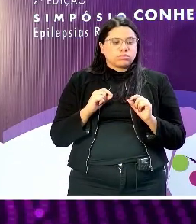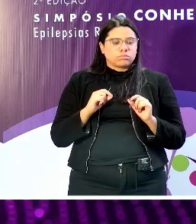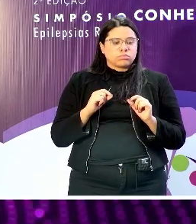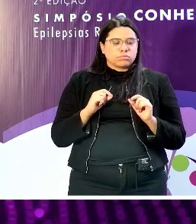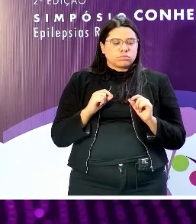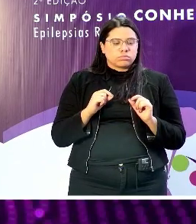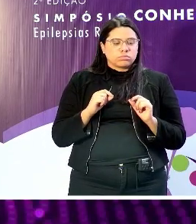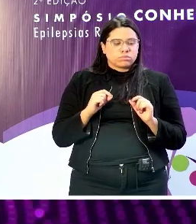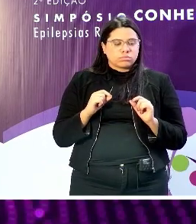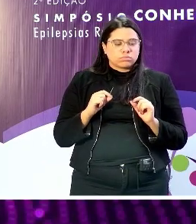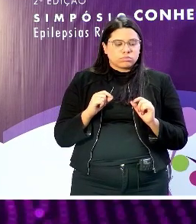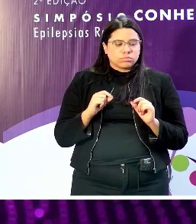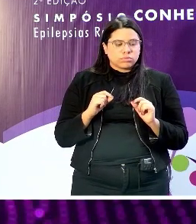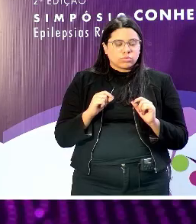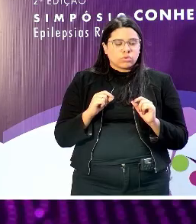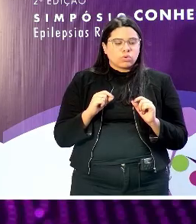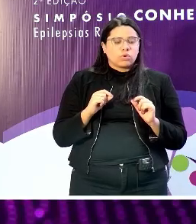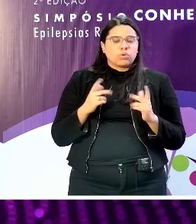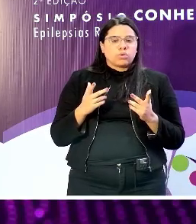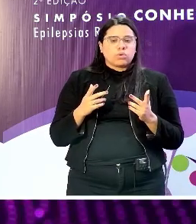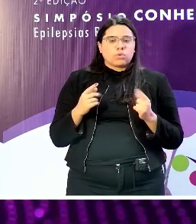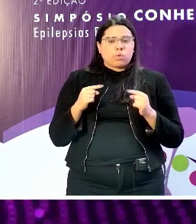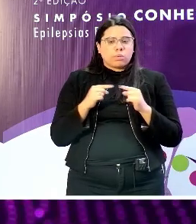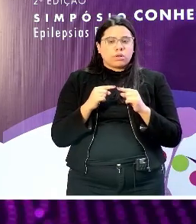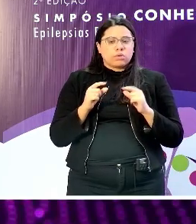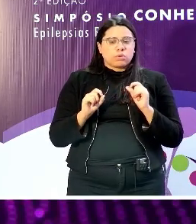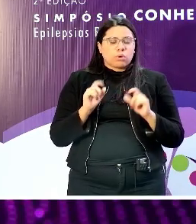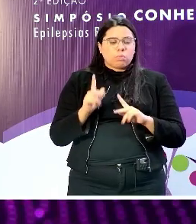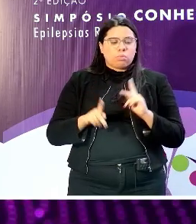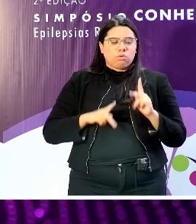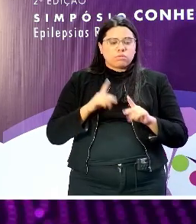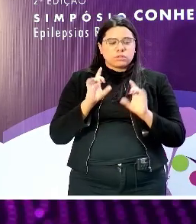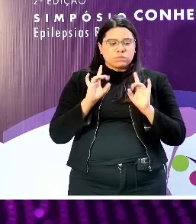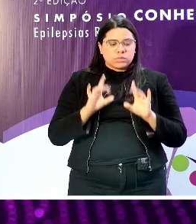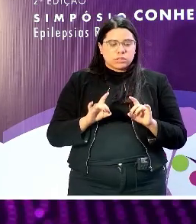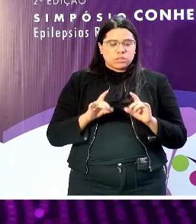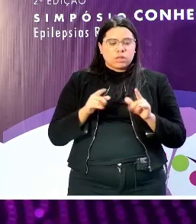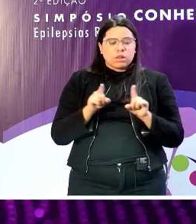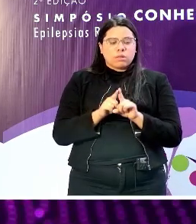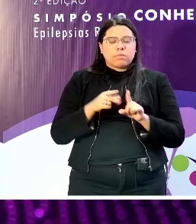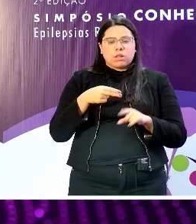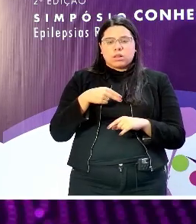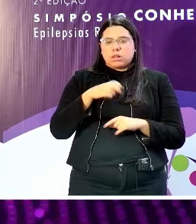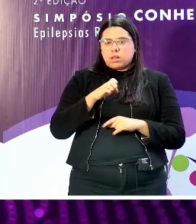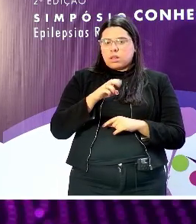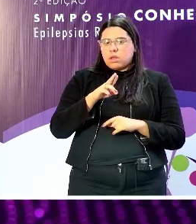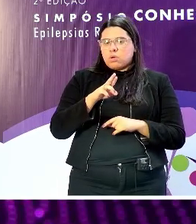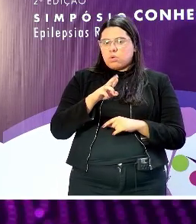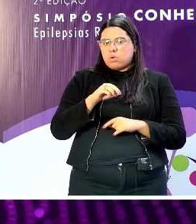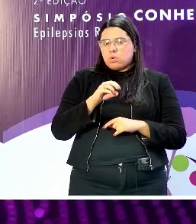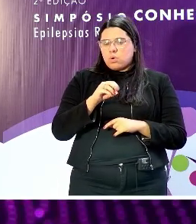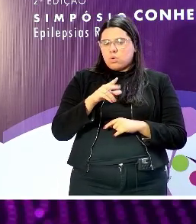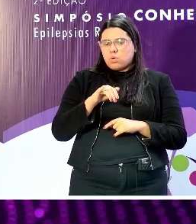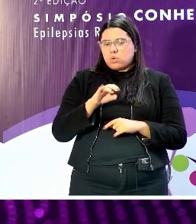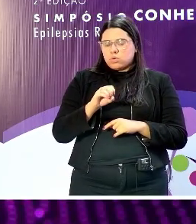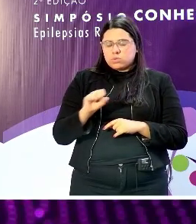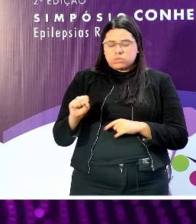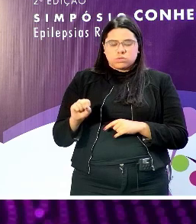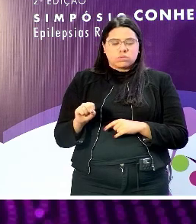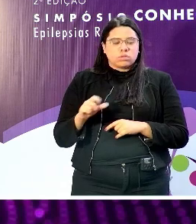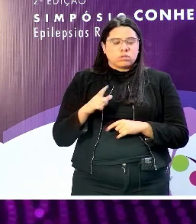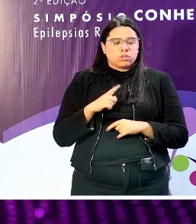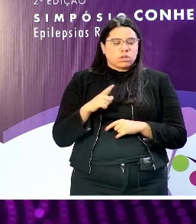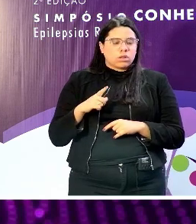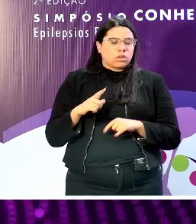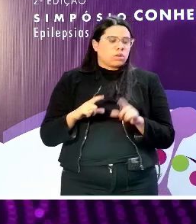hipersincronização de uma população específica de neurônios. Né, elas deveriam estar ou sincronizadas ou